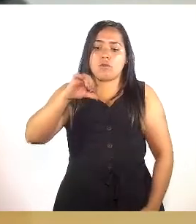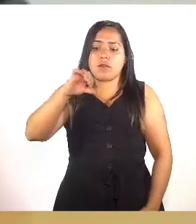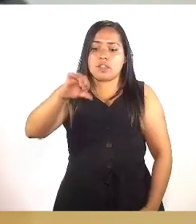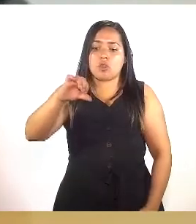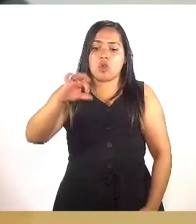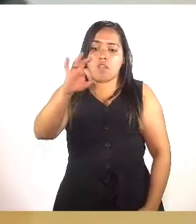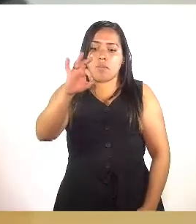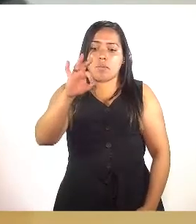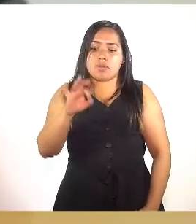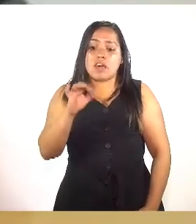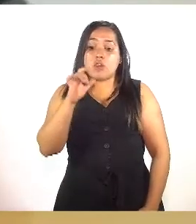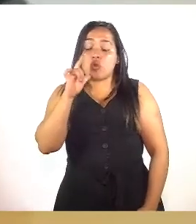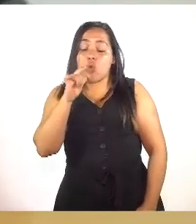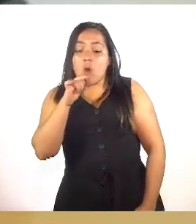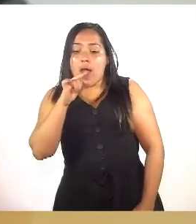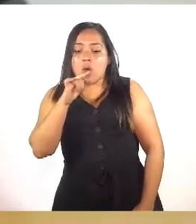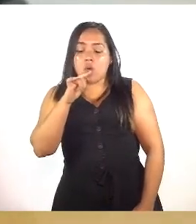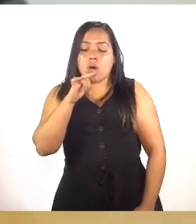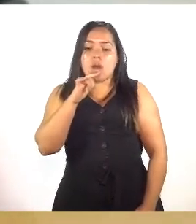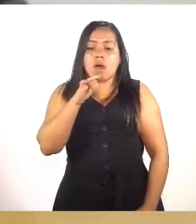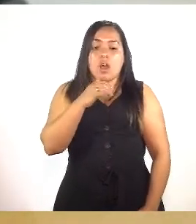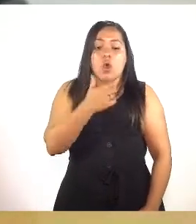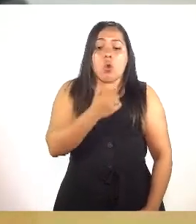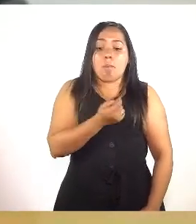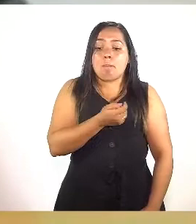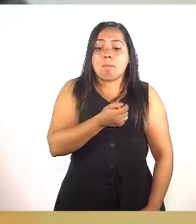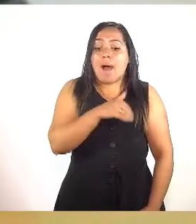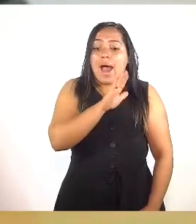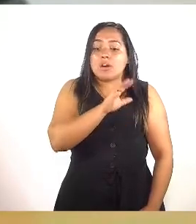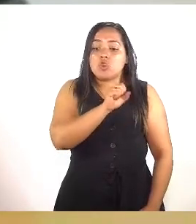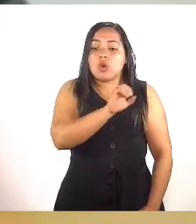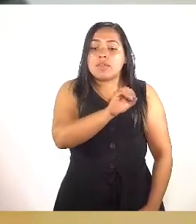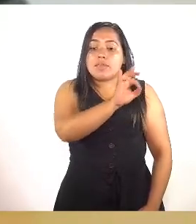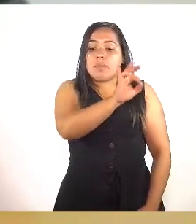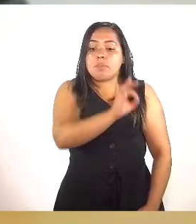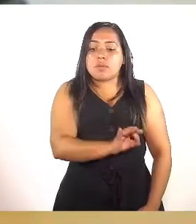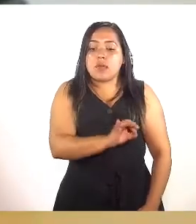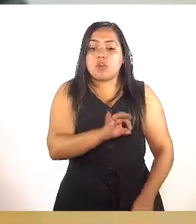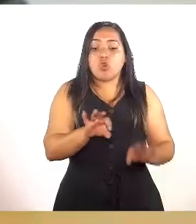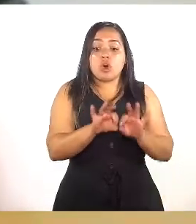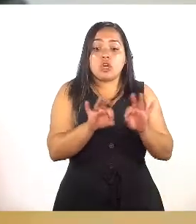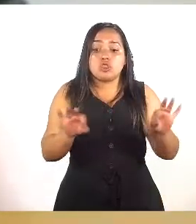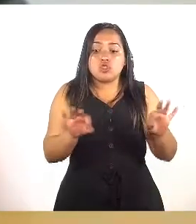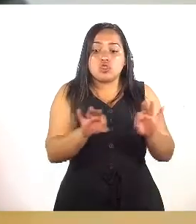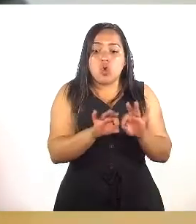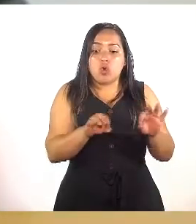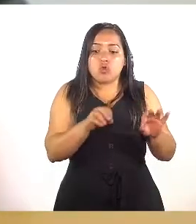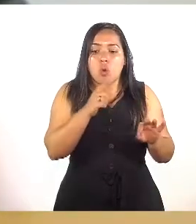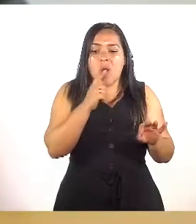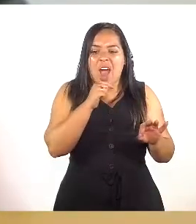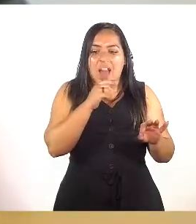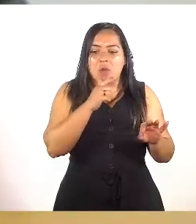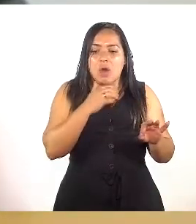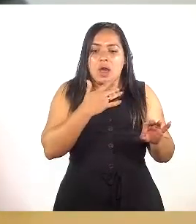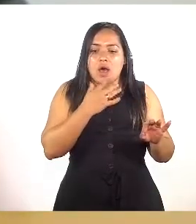até 2033. Tem uma causa de inviabilidade técnico-financeira que pode postergar até 2040.